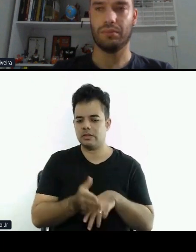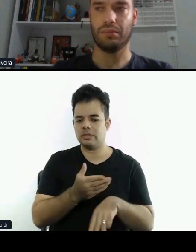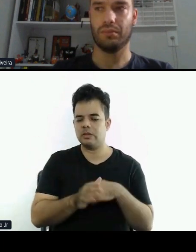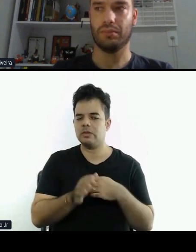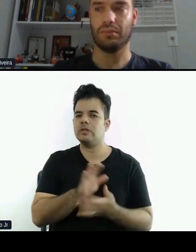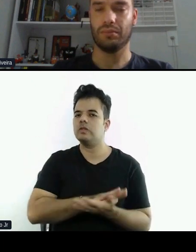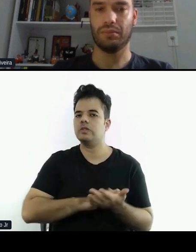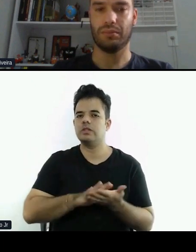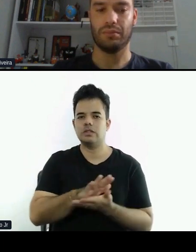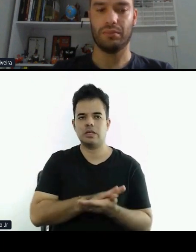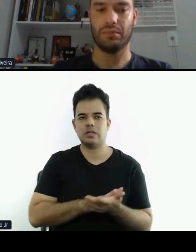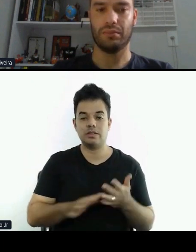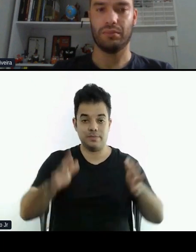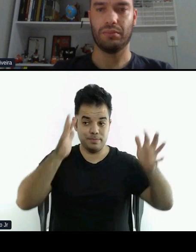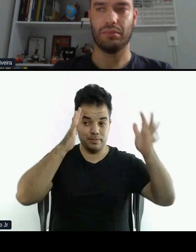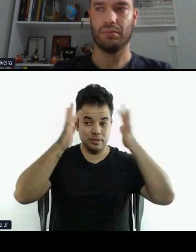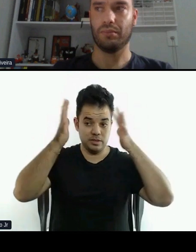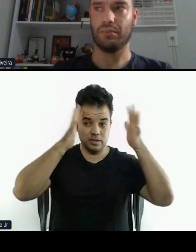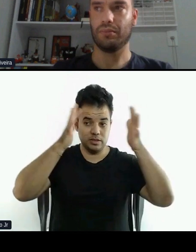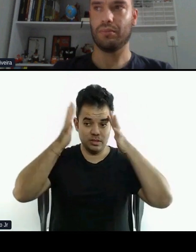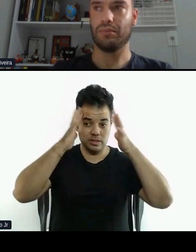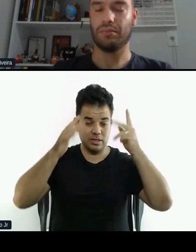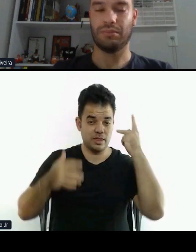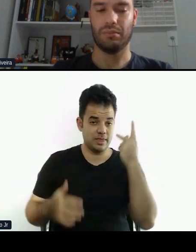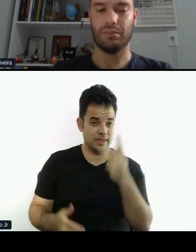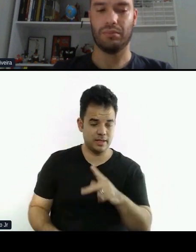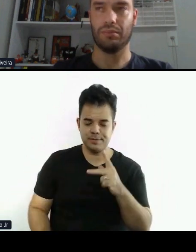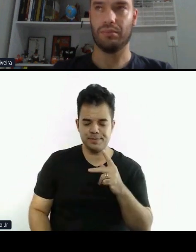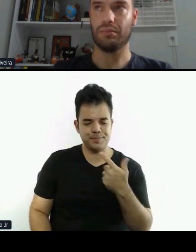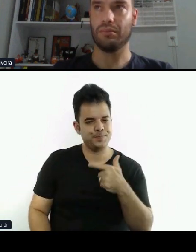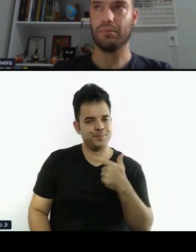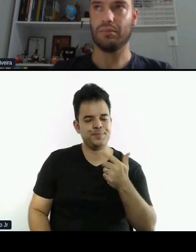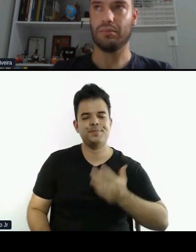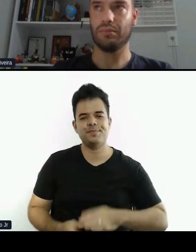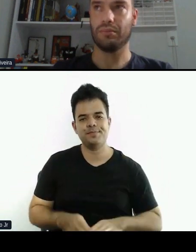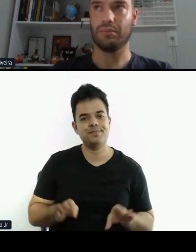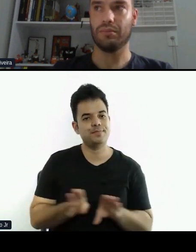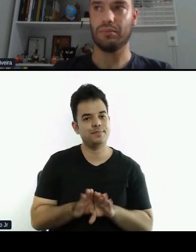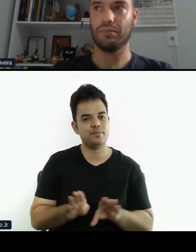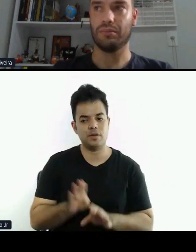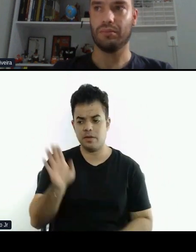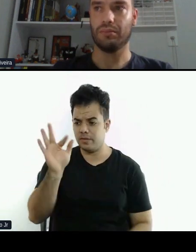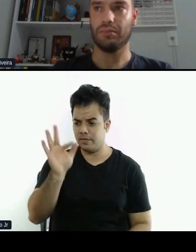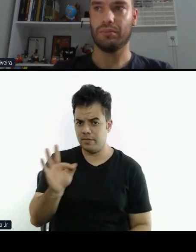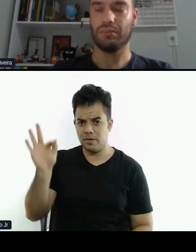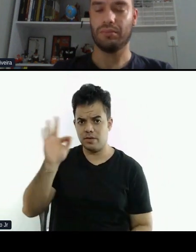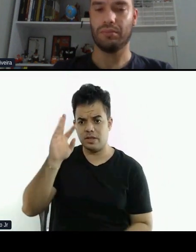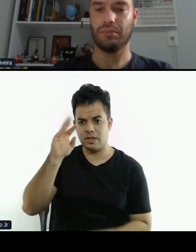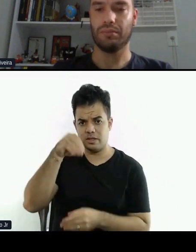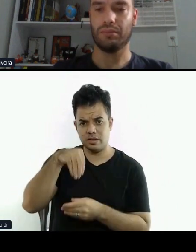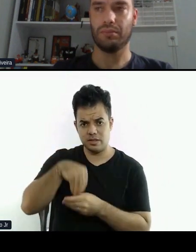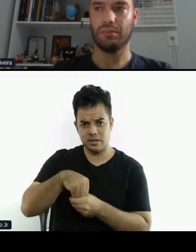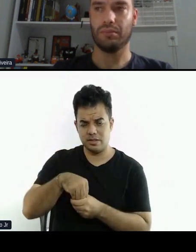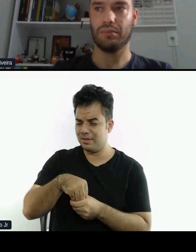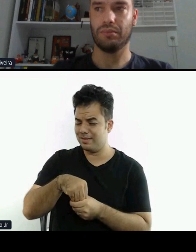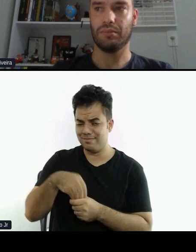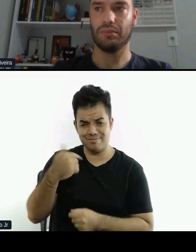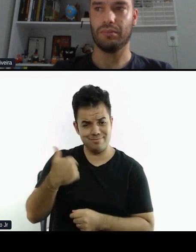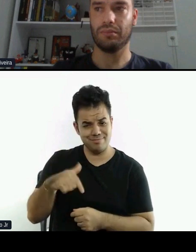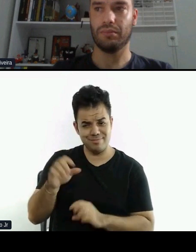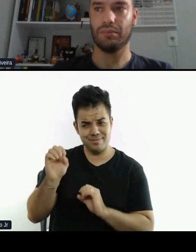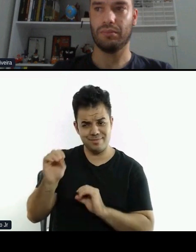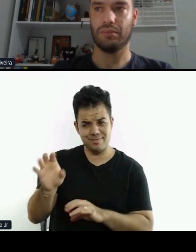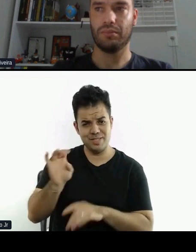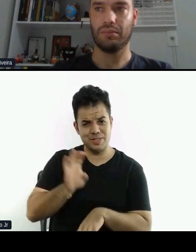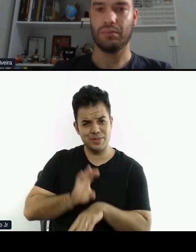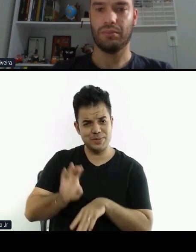para raciocinar nesse tipo de linha. Você vê, a própria universidade não oferece as condições de conhecimento